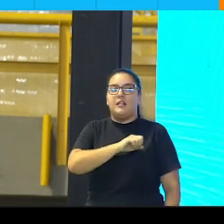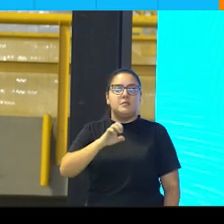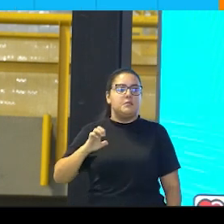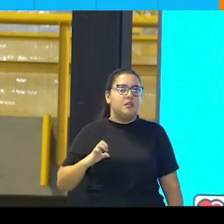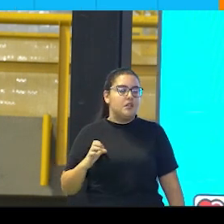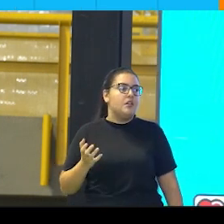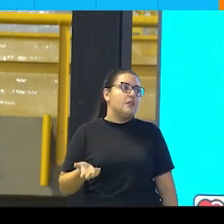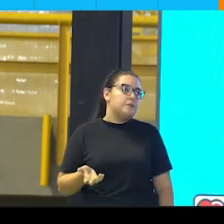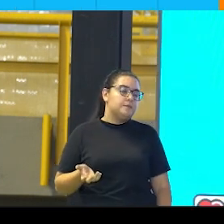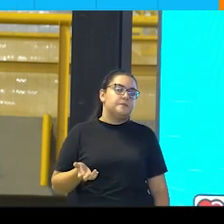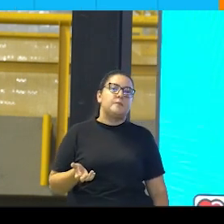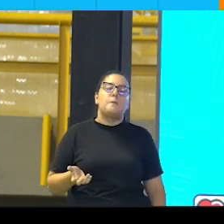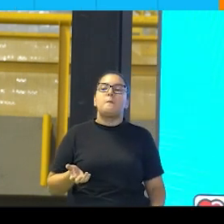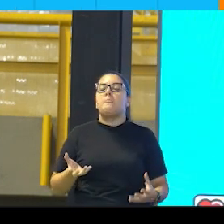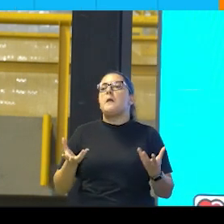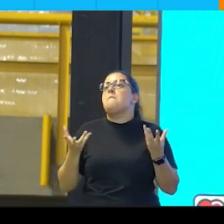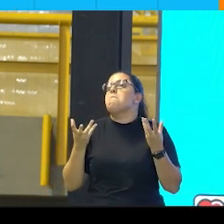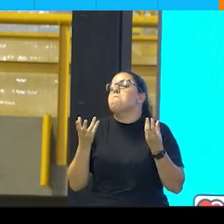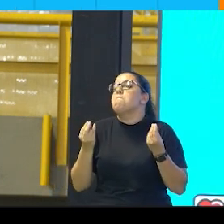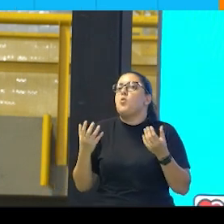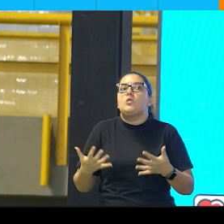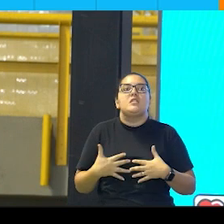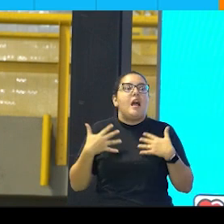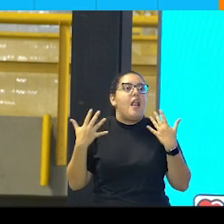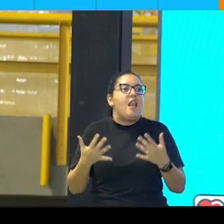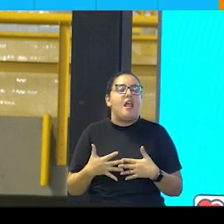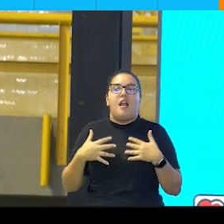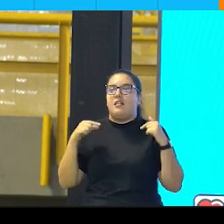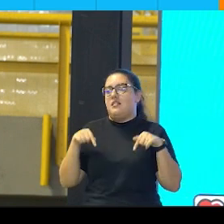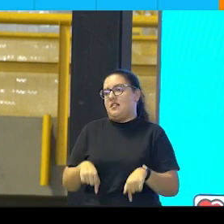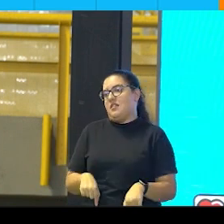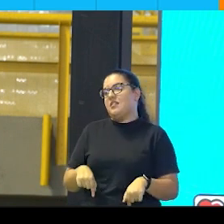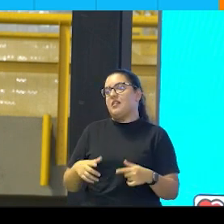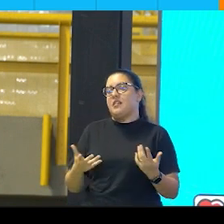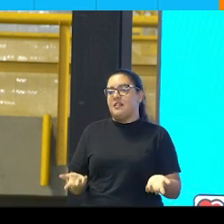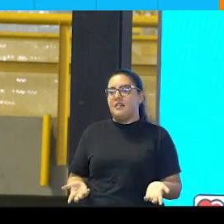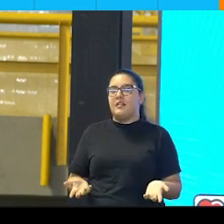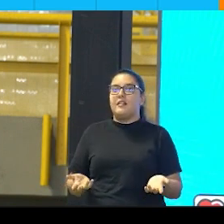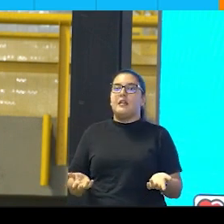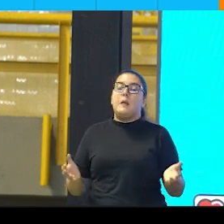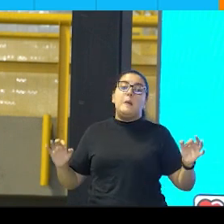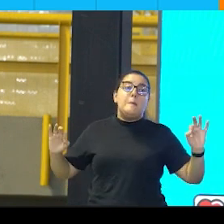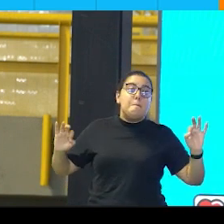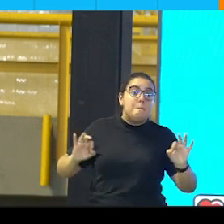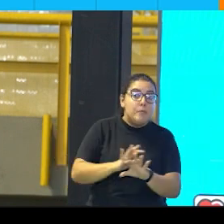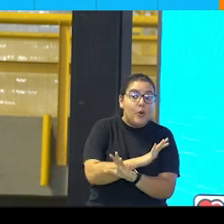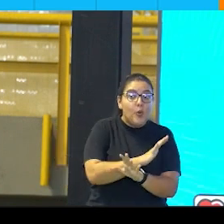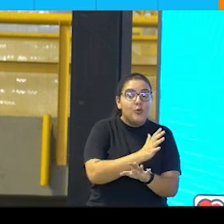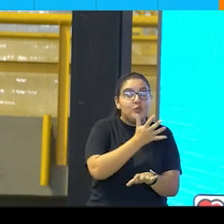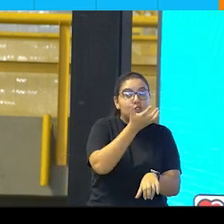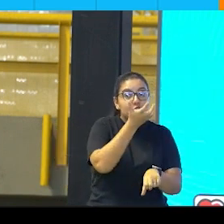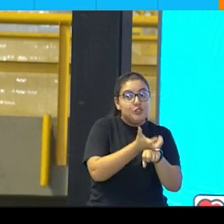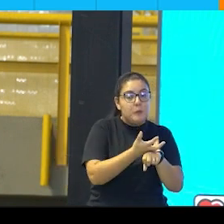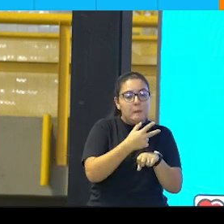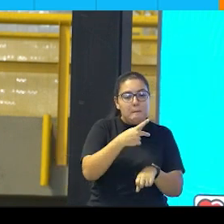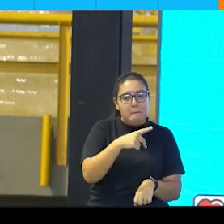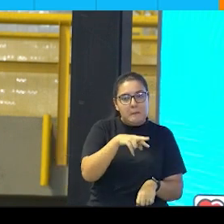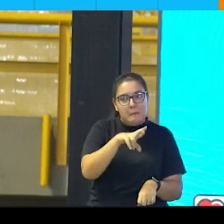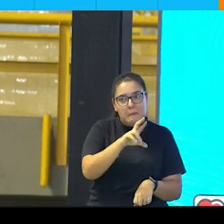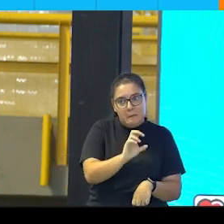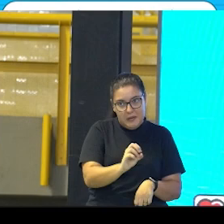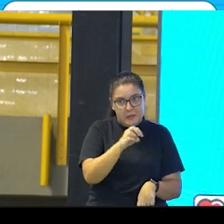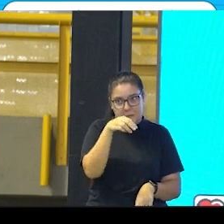Enem. Muito alegre de estar aqui, logo depois dessa potência que é o professor Pedro,